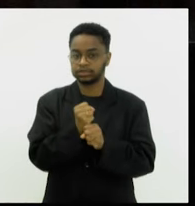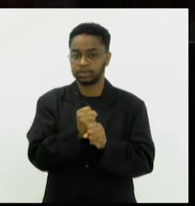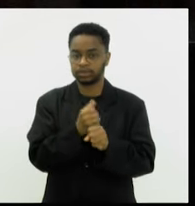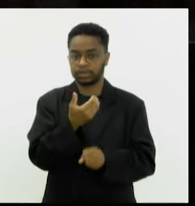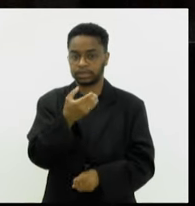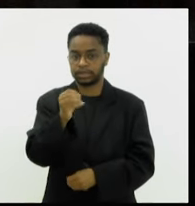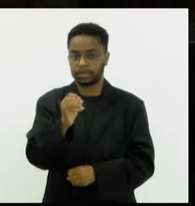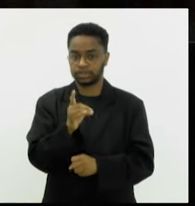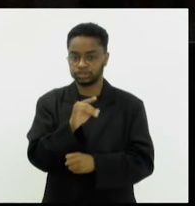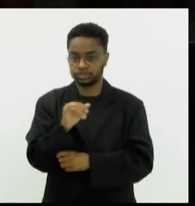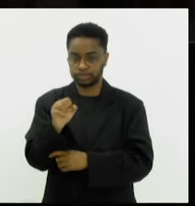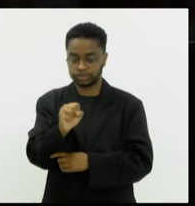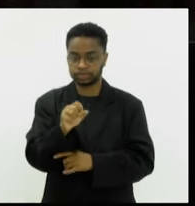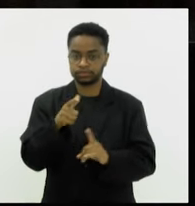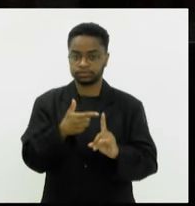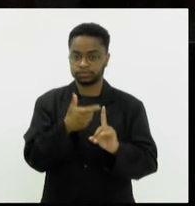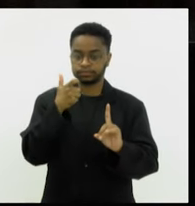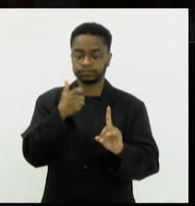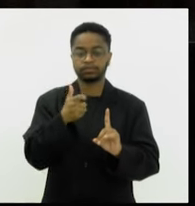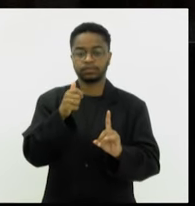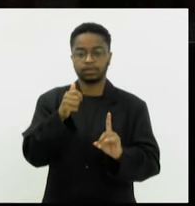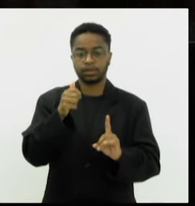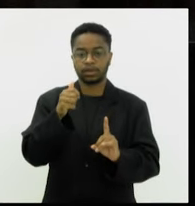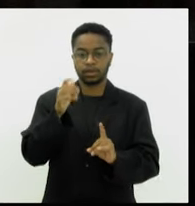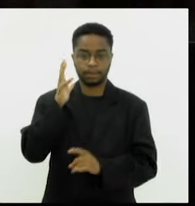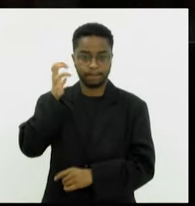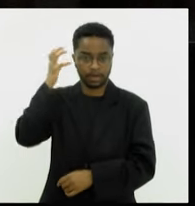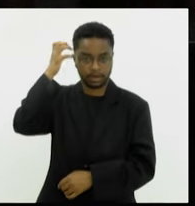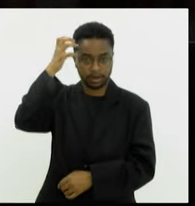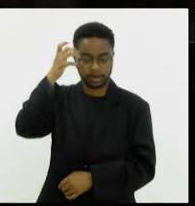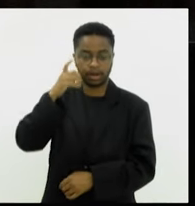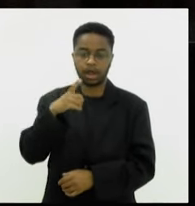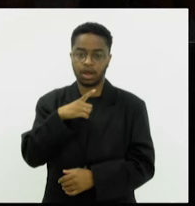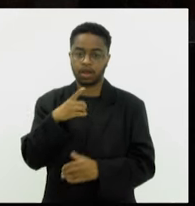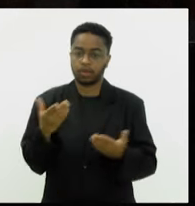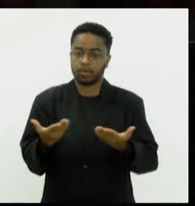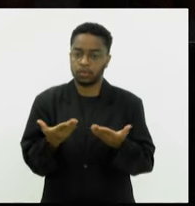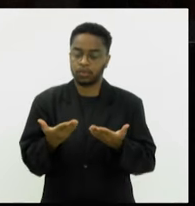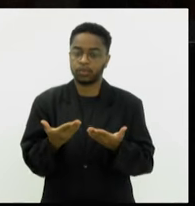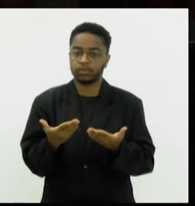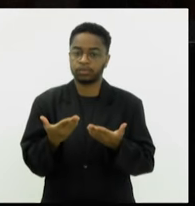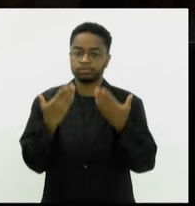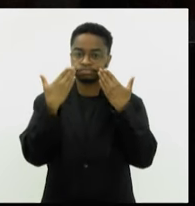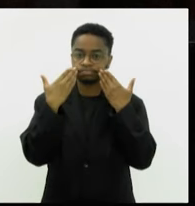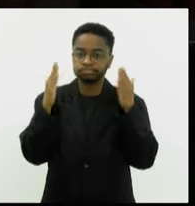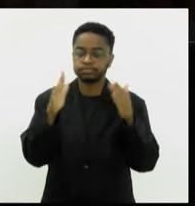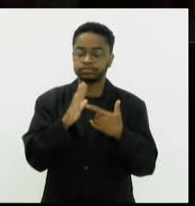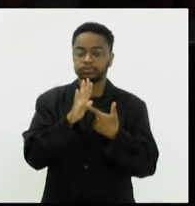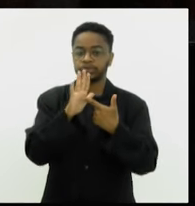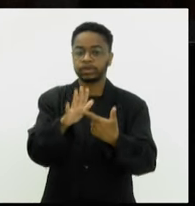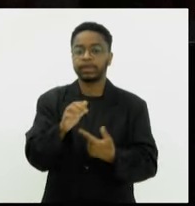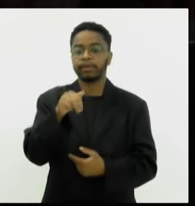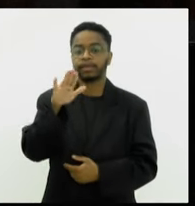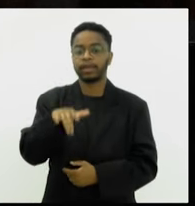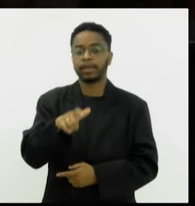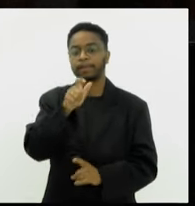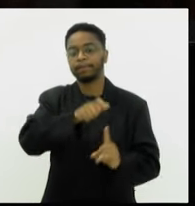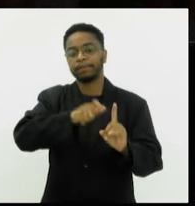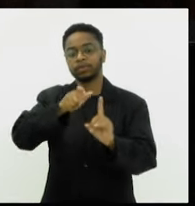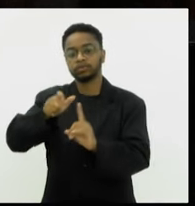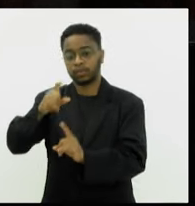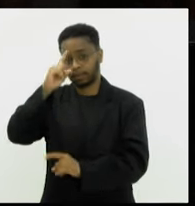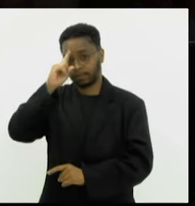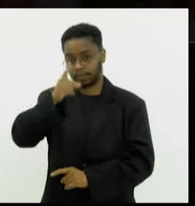6 anos e 10 dias do feminicídio político de Marielle Franco, tivemos ali exposto os possíveis mandantes